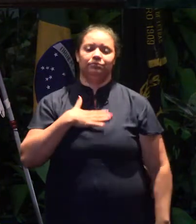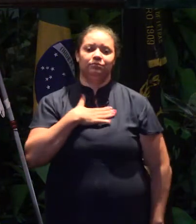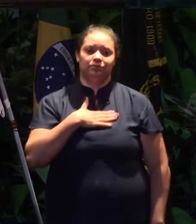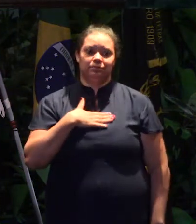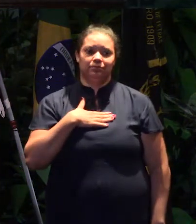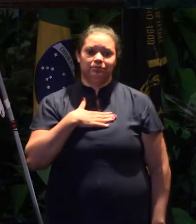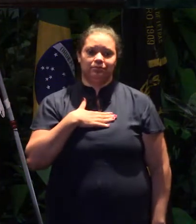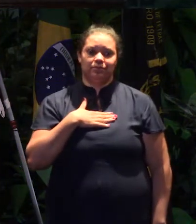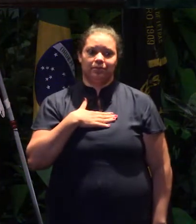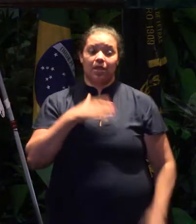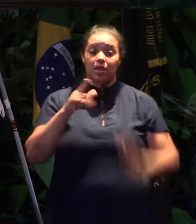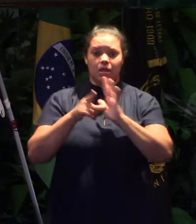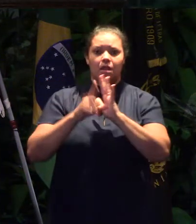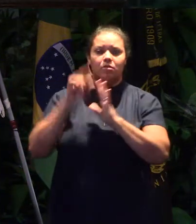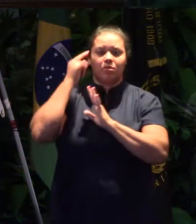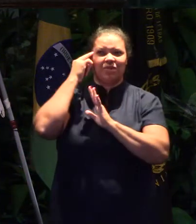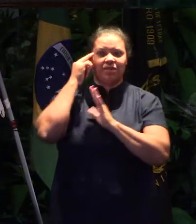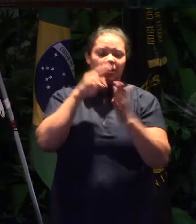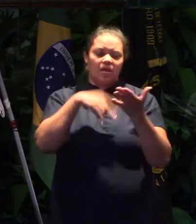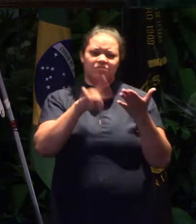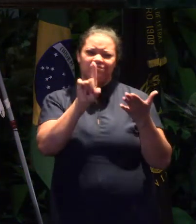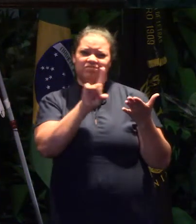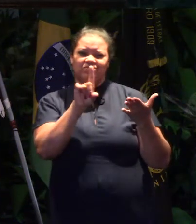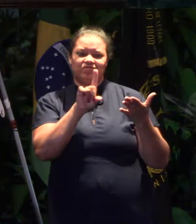Tinha pensado inicialmente não lê-lo, mas eu acho que